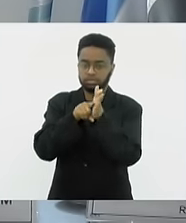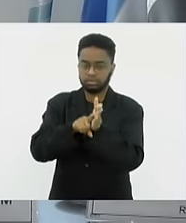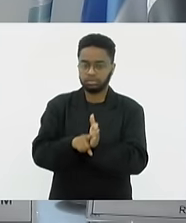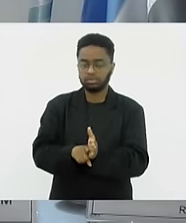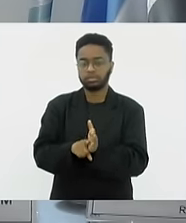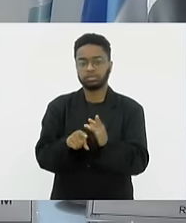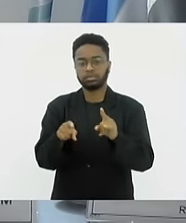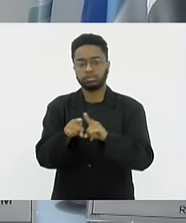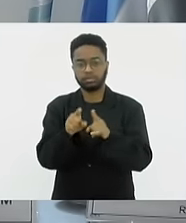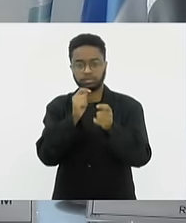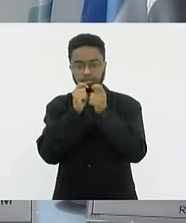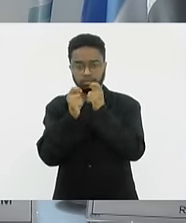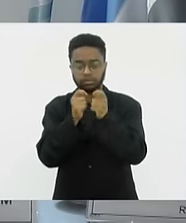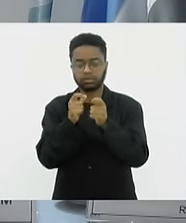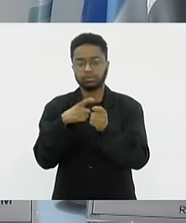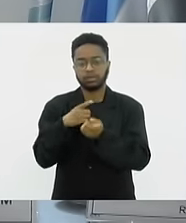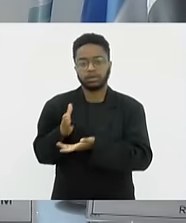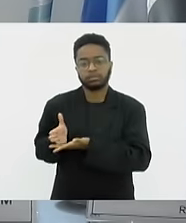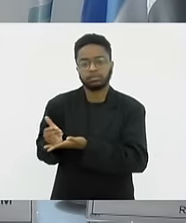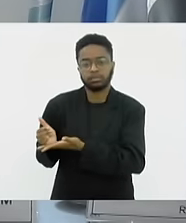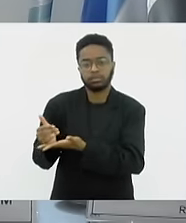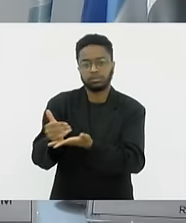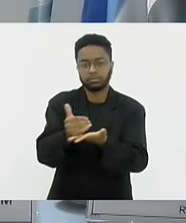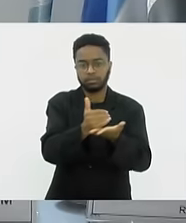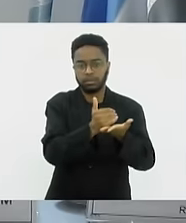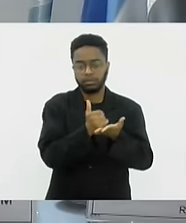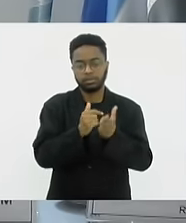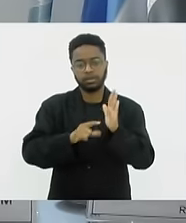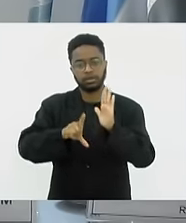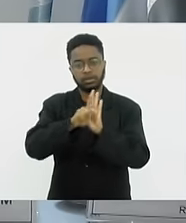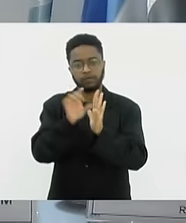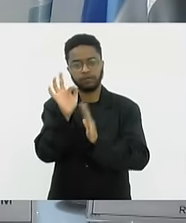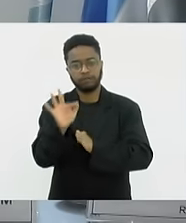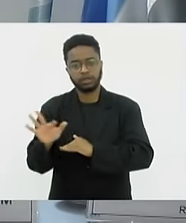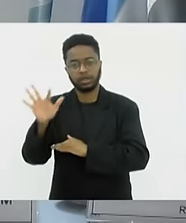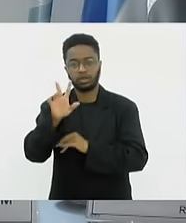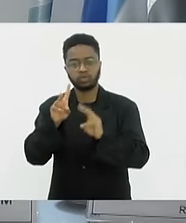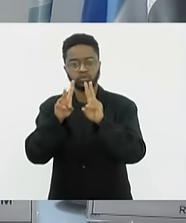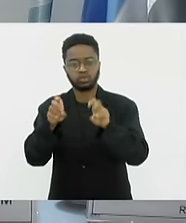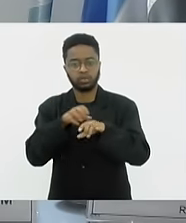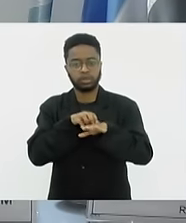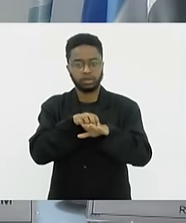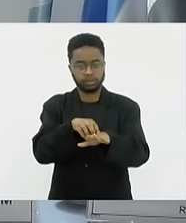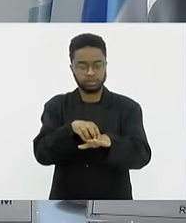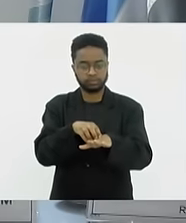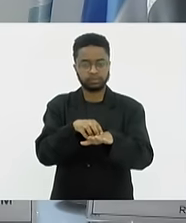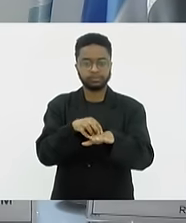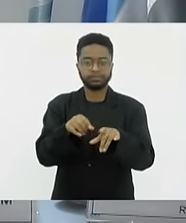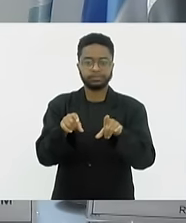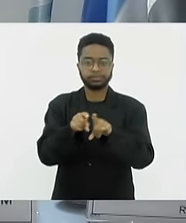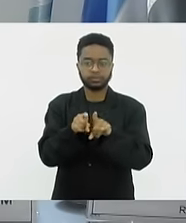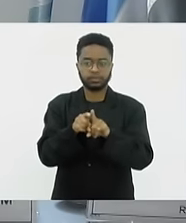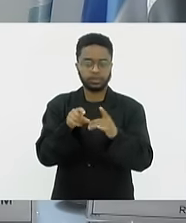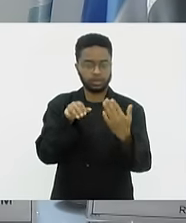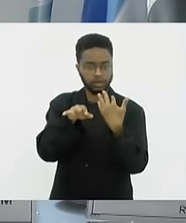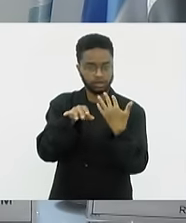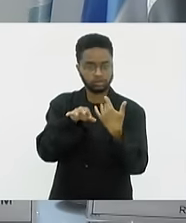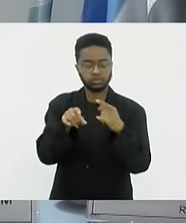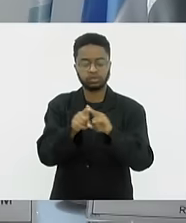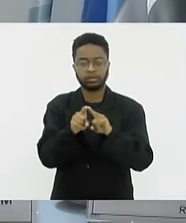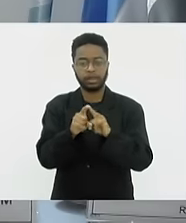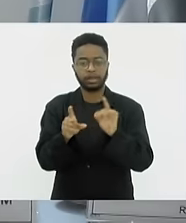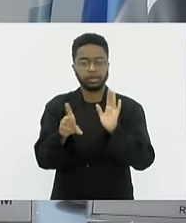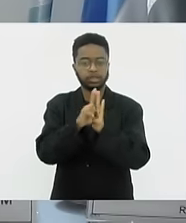fizemos uma compilação de toda a legislação federal sobre o tema de trânsito e também sobre as